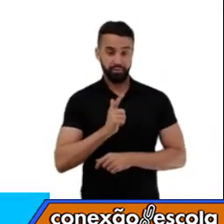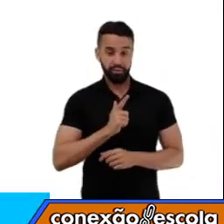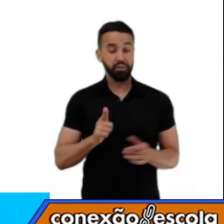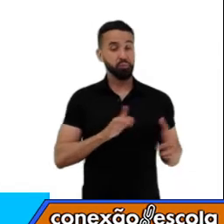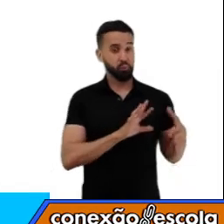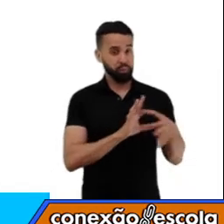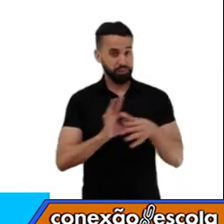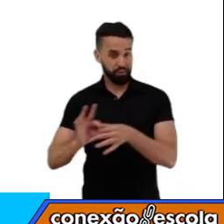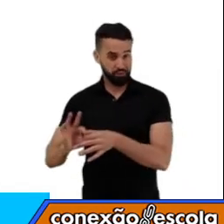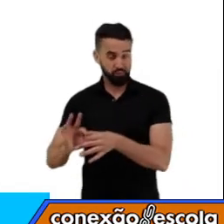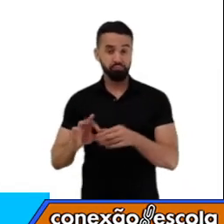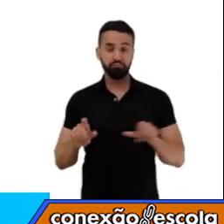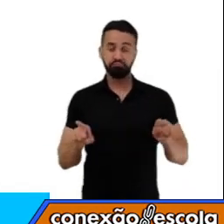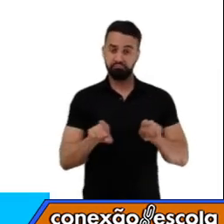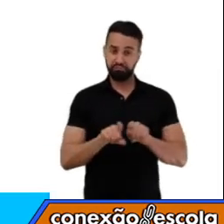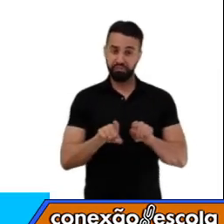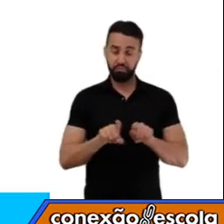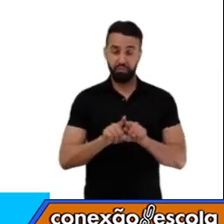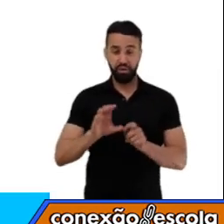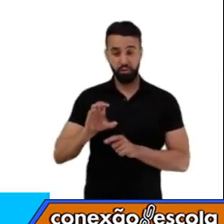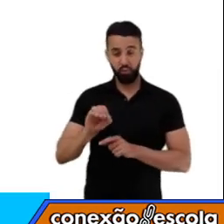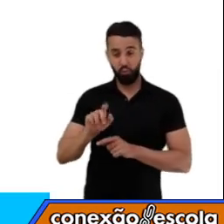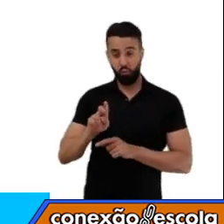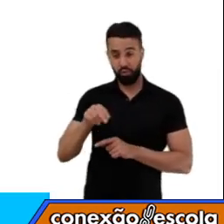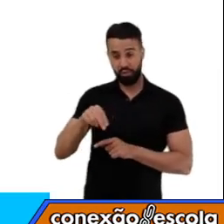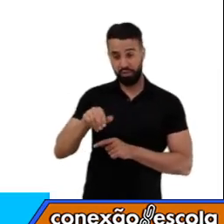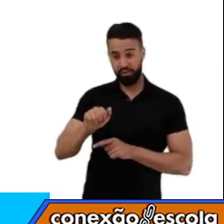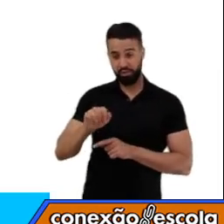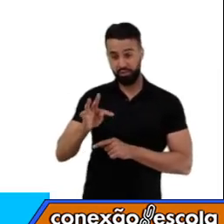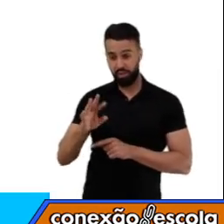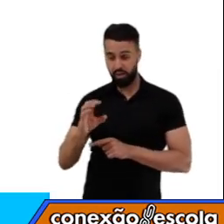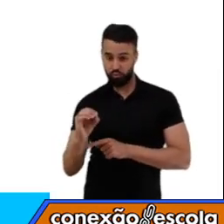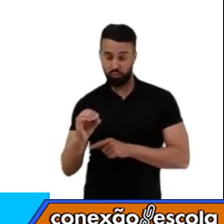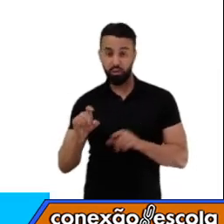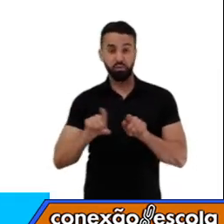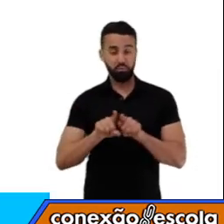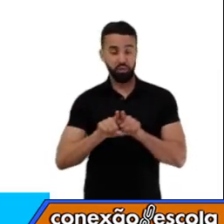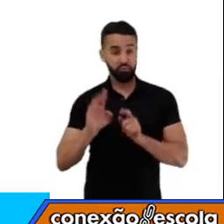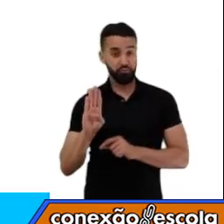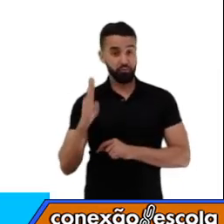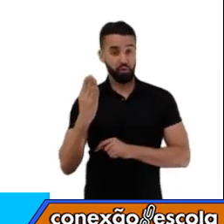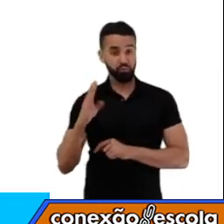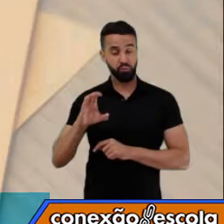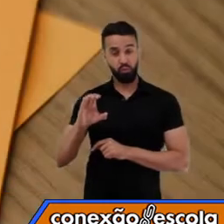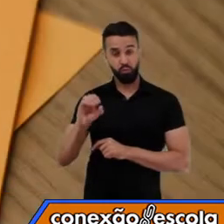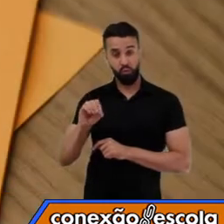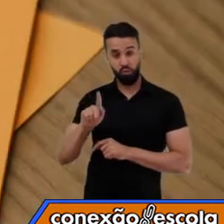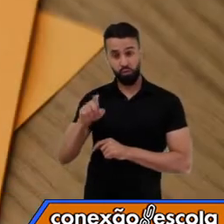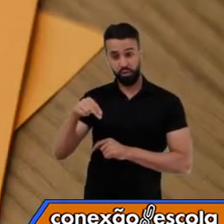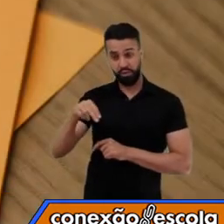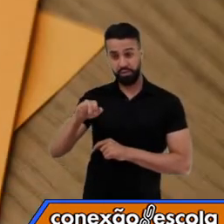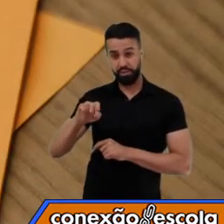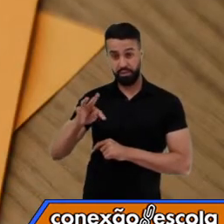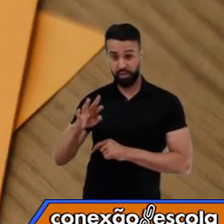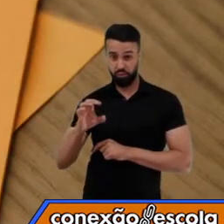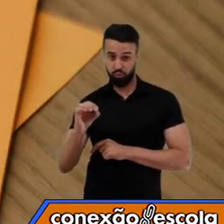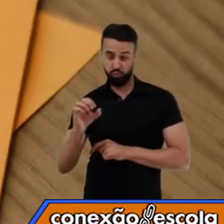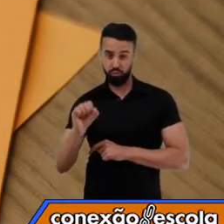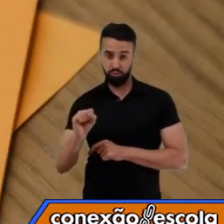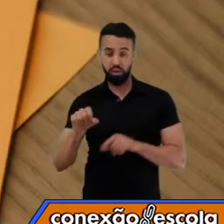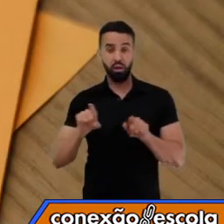juntas em contexto elas apresentam cognatos e falsos cognatos e também tem os estrangeirismos